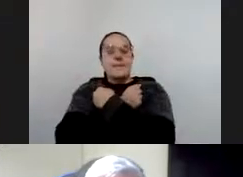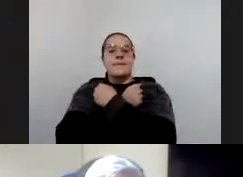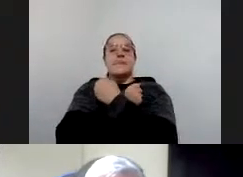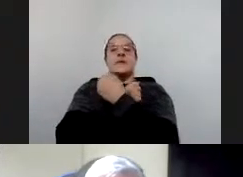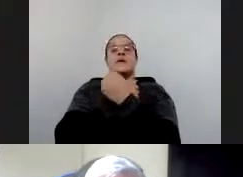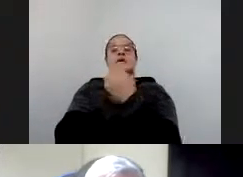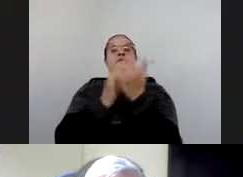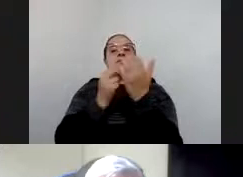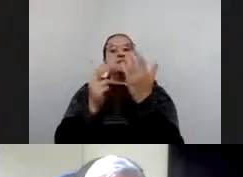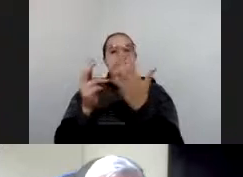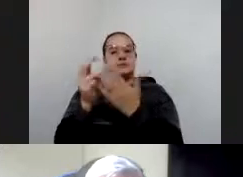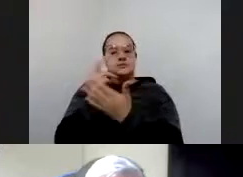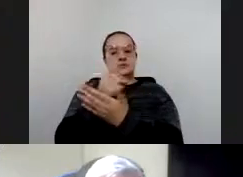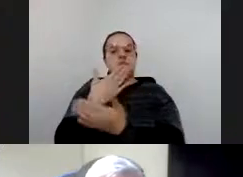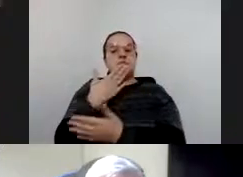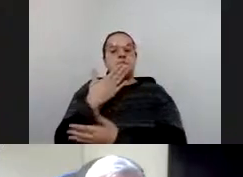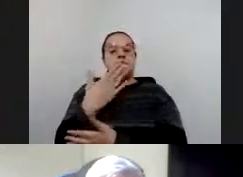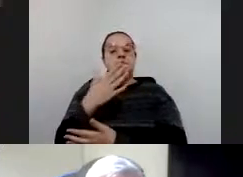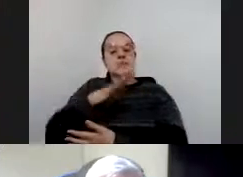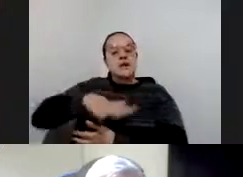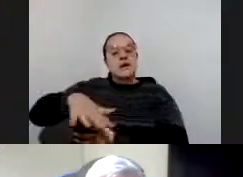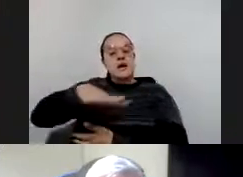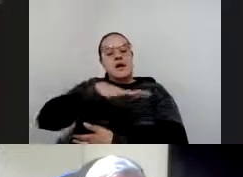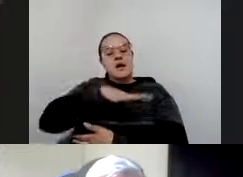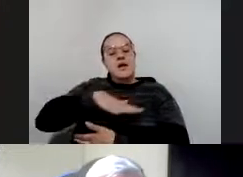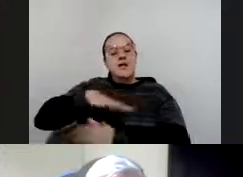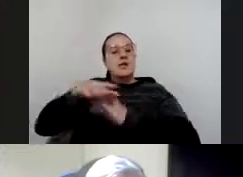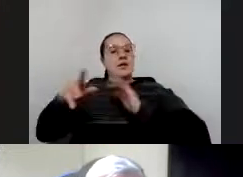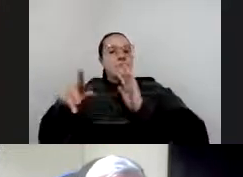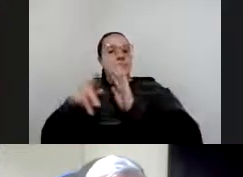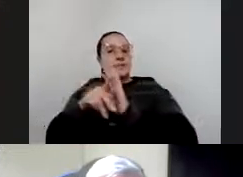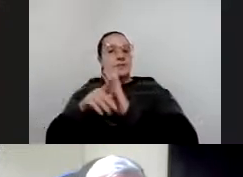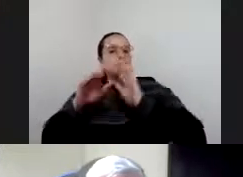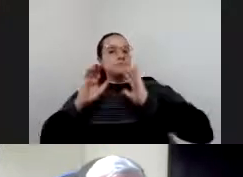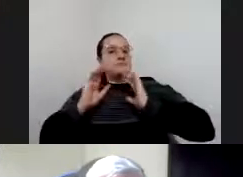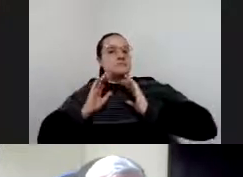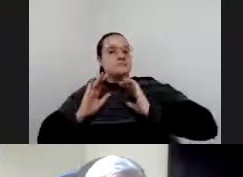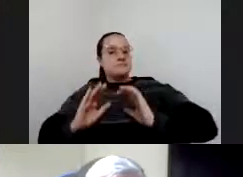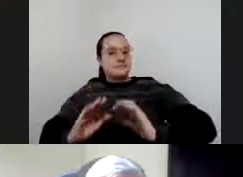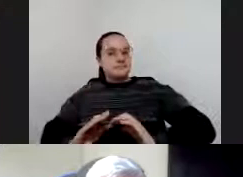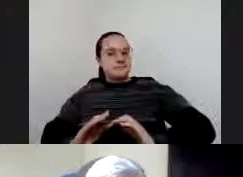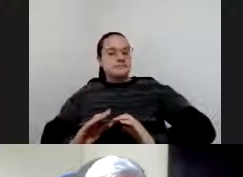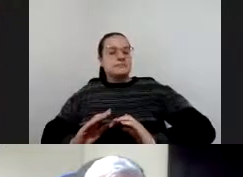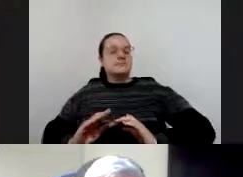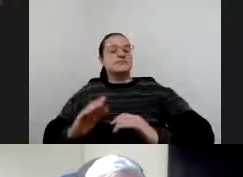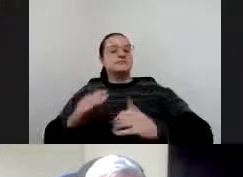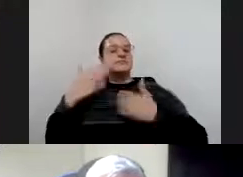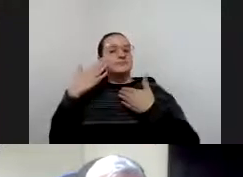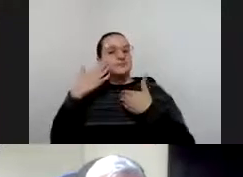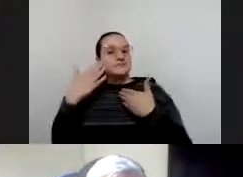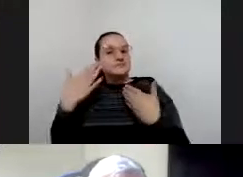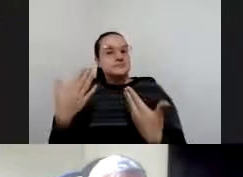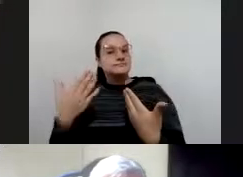esse espaço de cidadania, tá? Carlos Caramente,